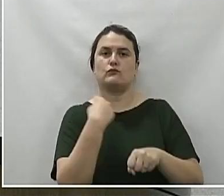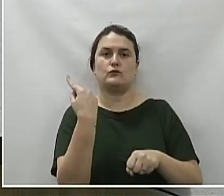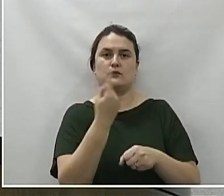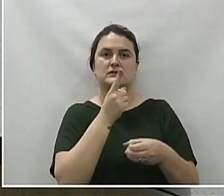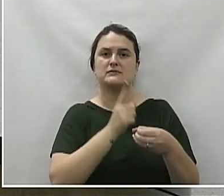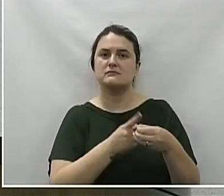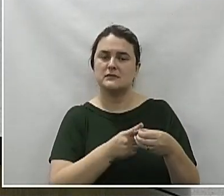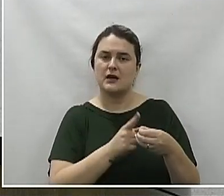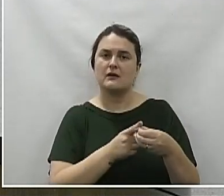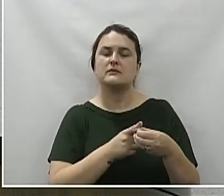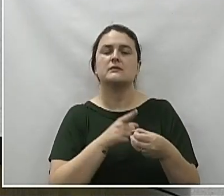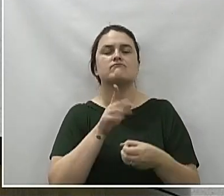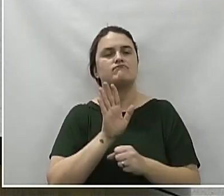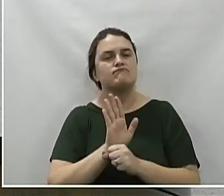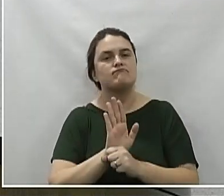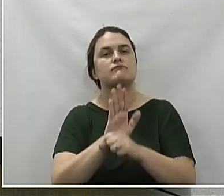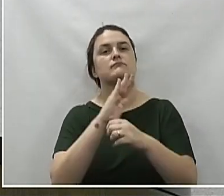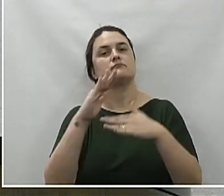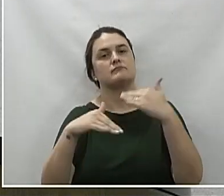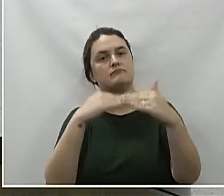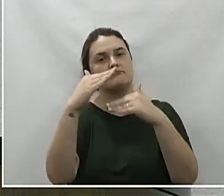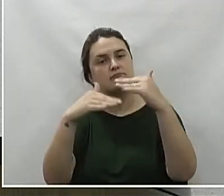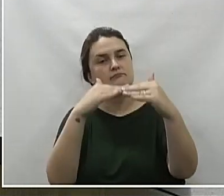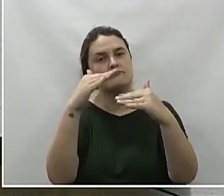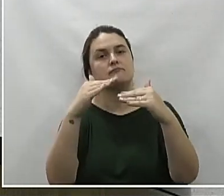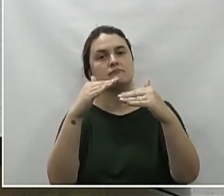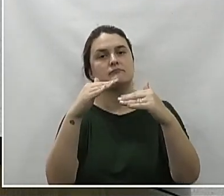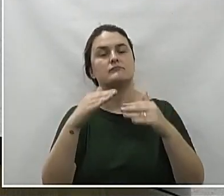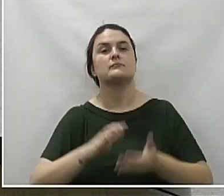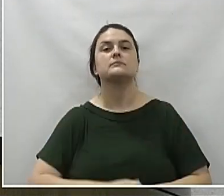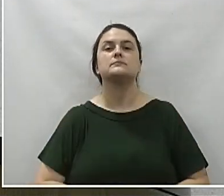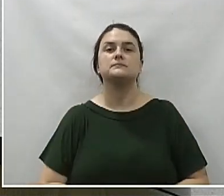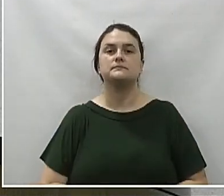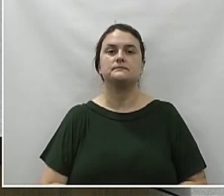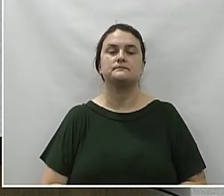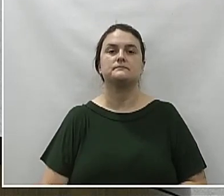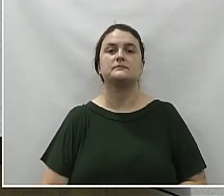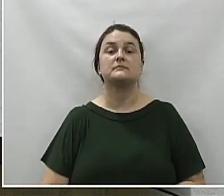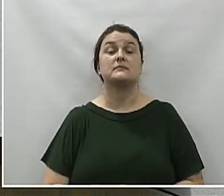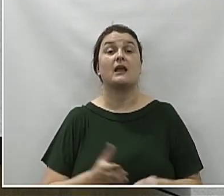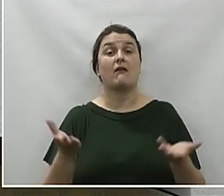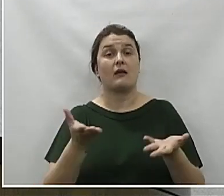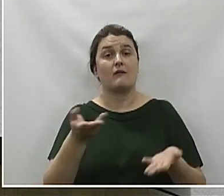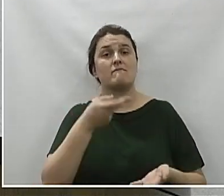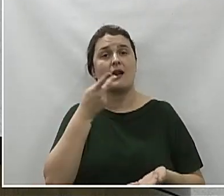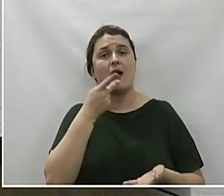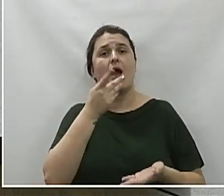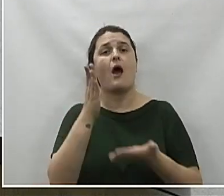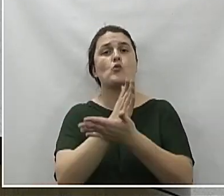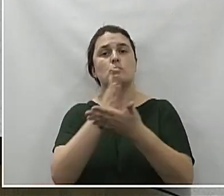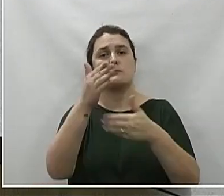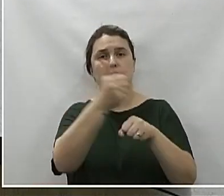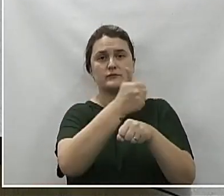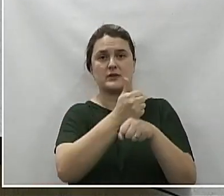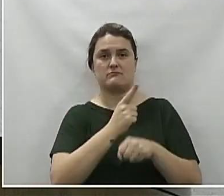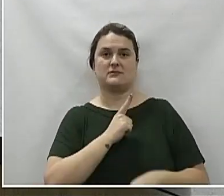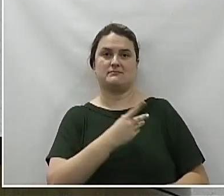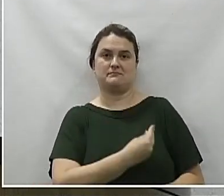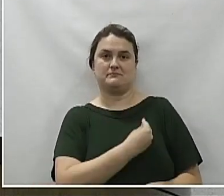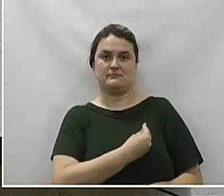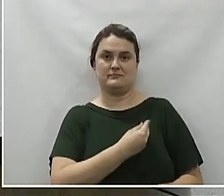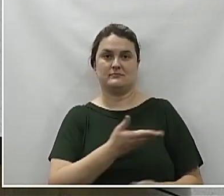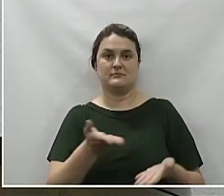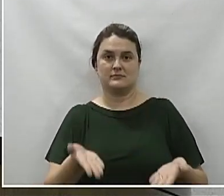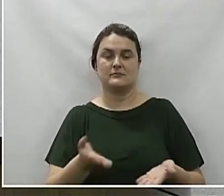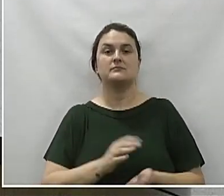que contribuem para o desenvolvimento local e eu quero agora citar alguns profissionais que fazem presente aqui nessa